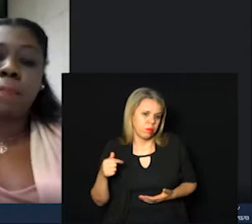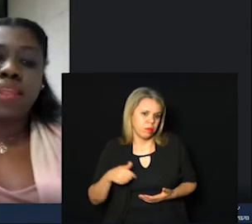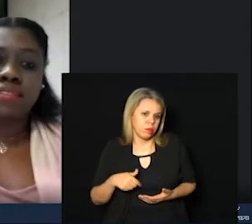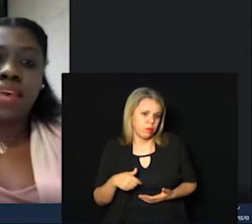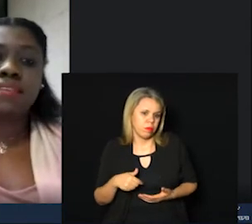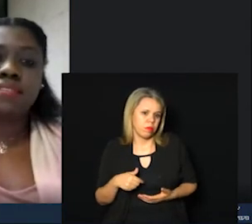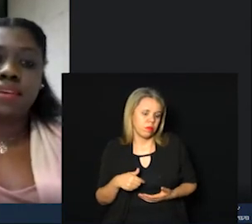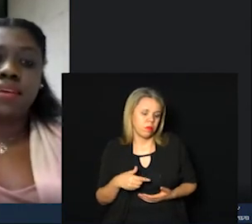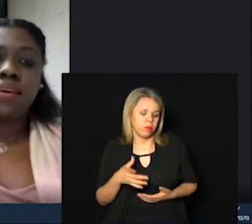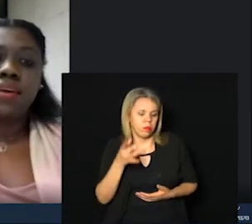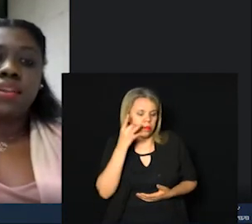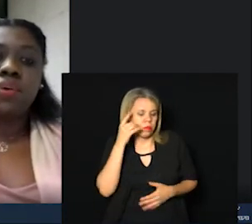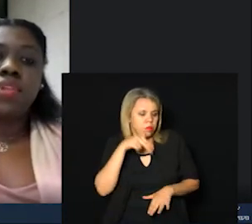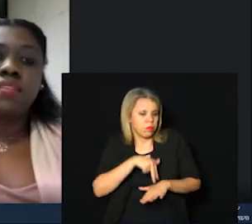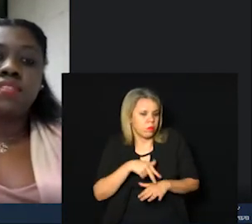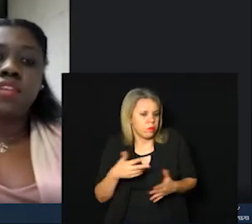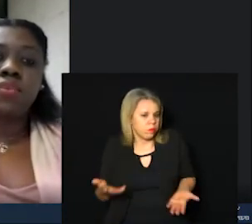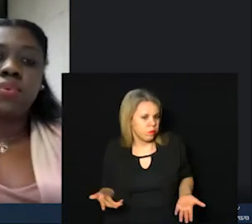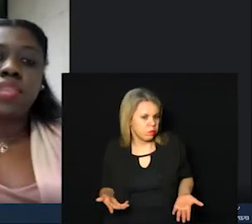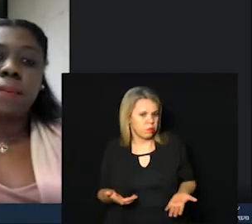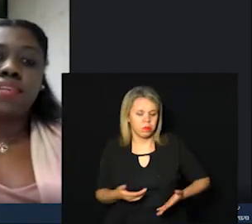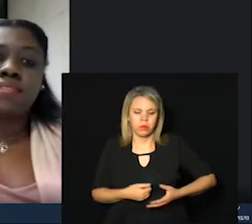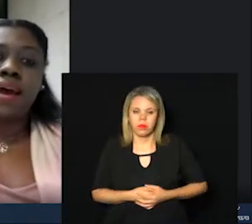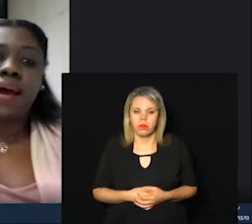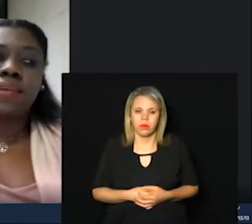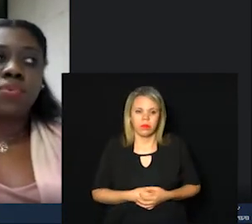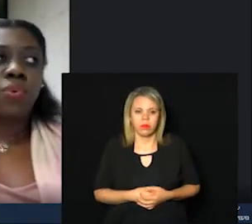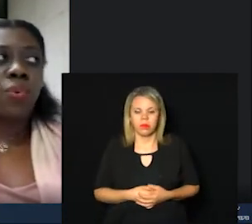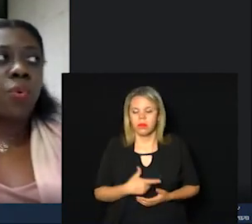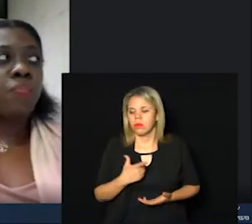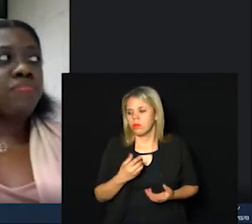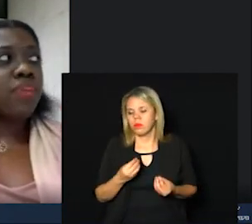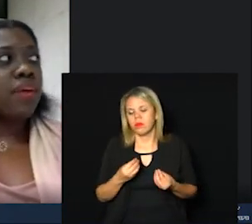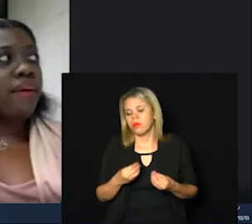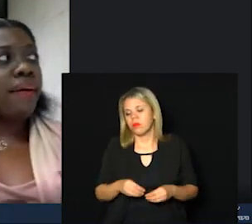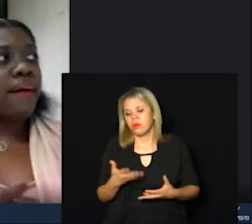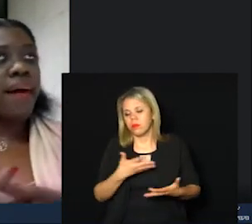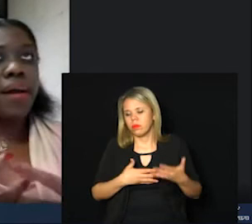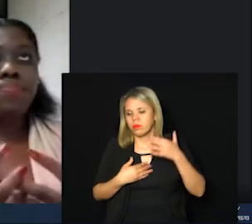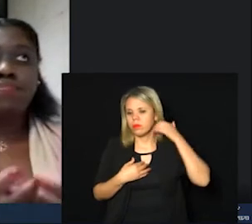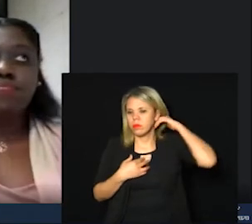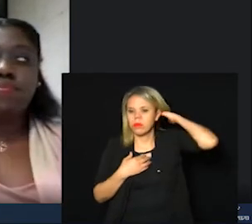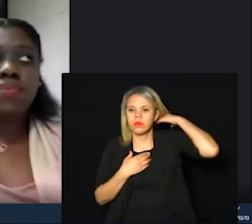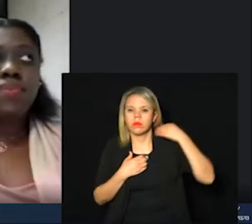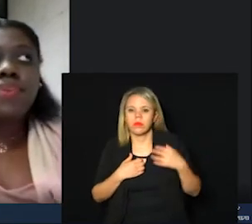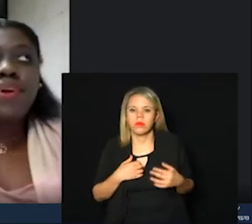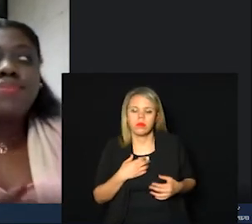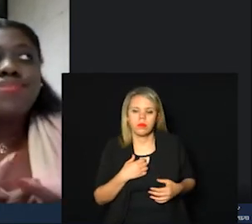nossa presença não tem sido demasiado